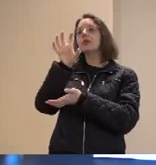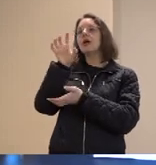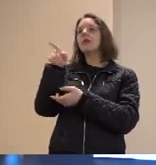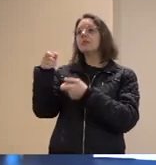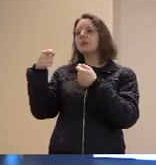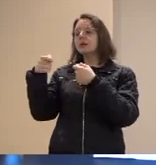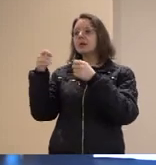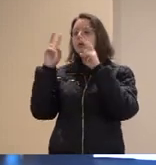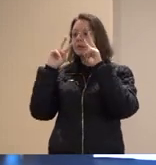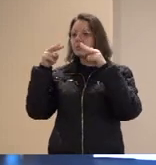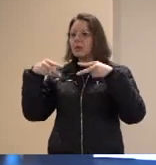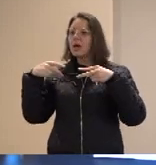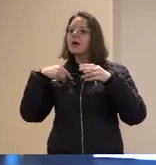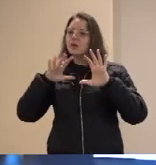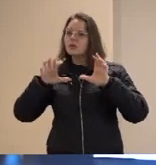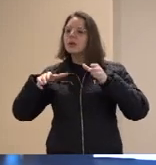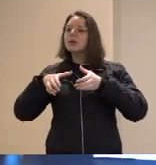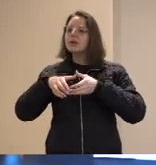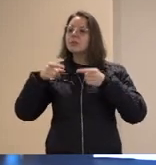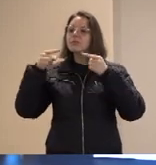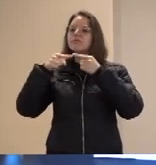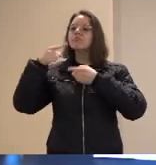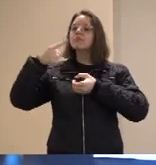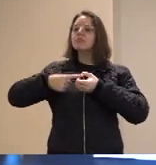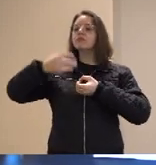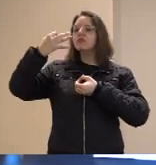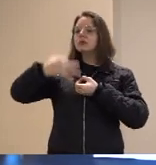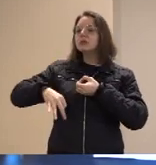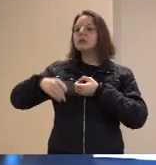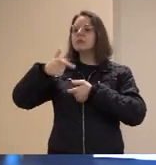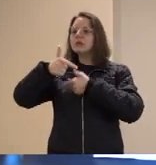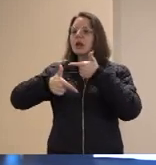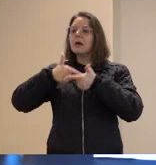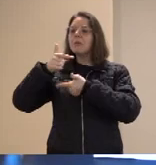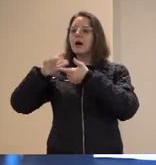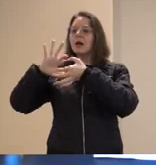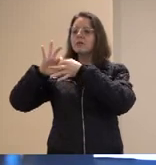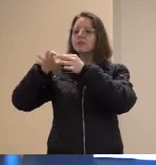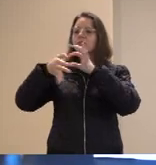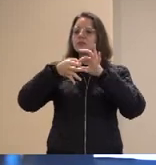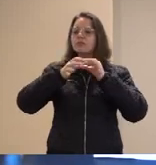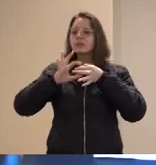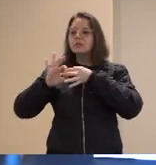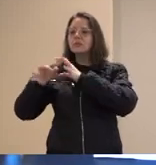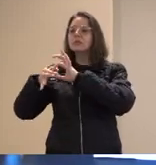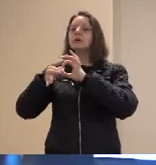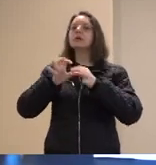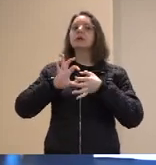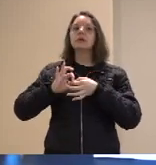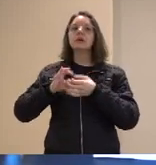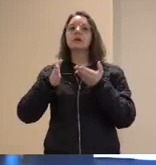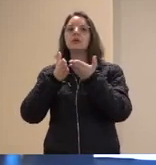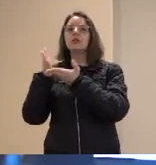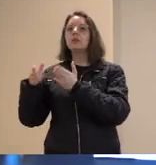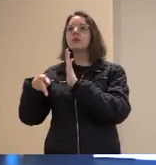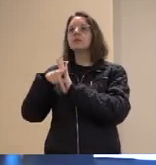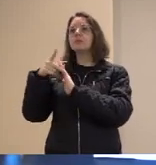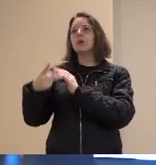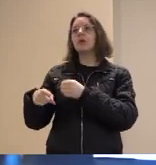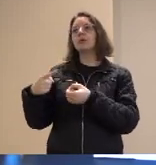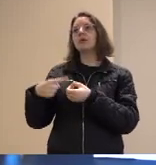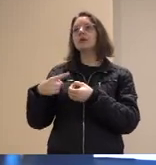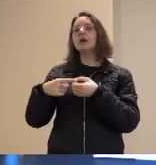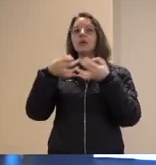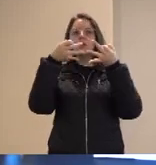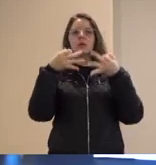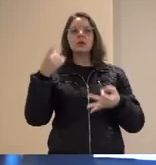equipe do município também, trabalhasse integrado com o município, e com certeza a gente estaria no